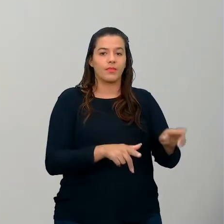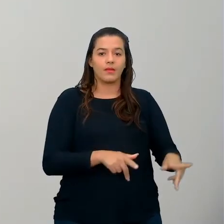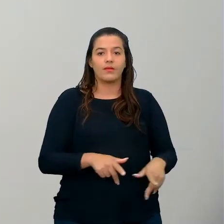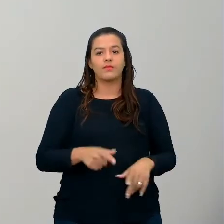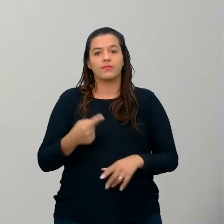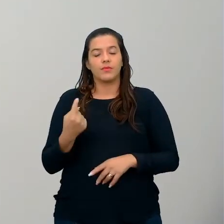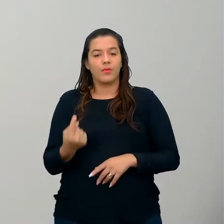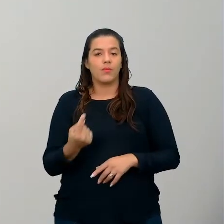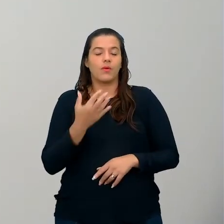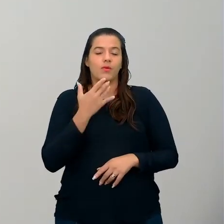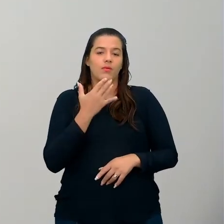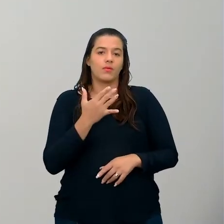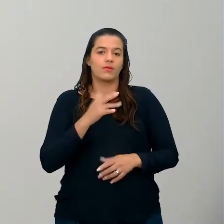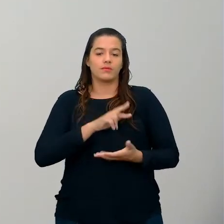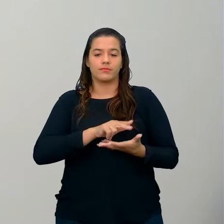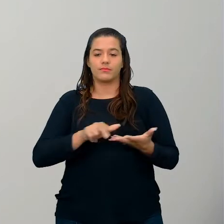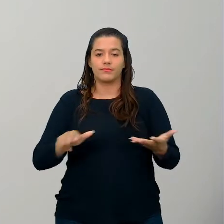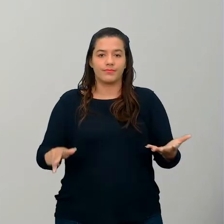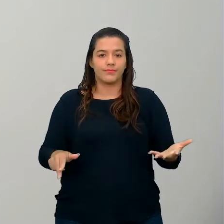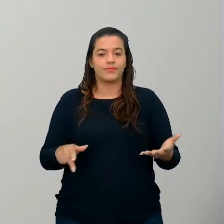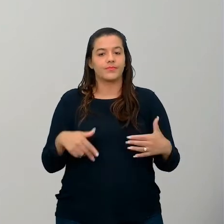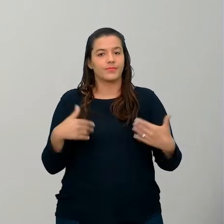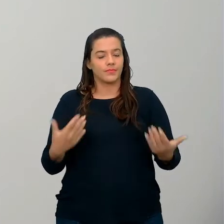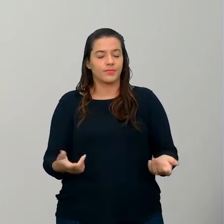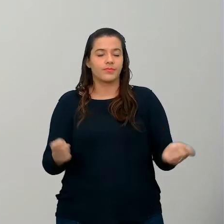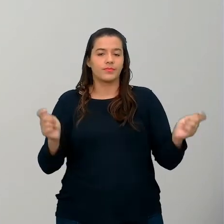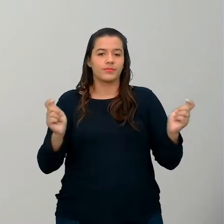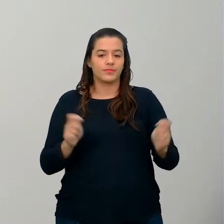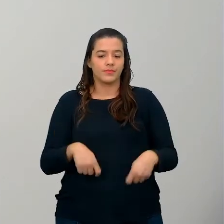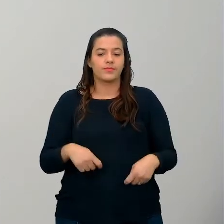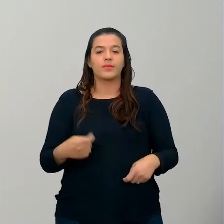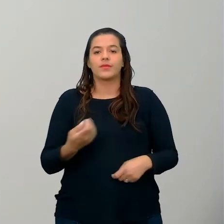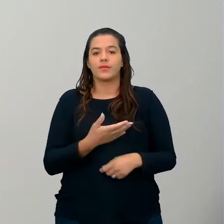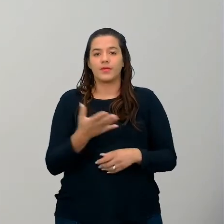uma coloração diferente. Então possivelmente ali a gente tem